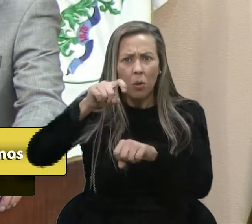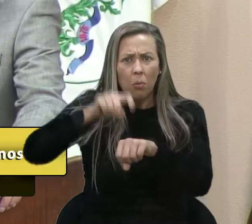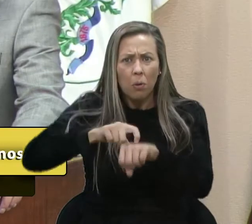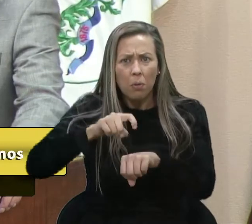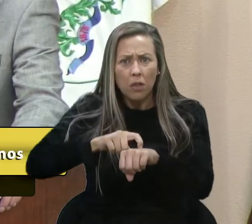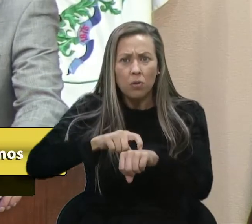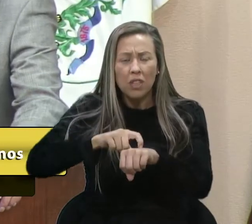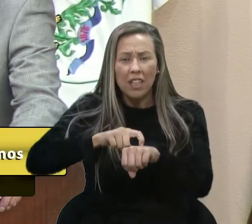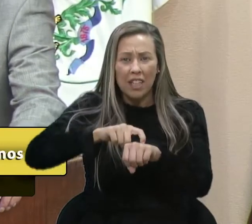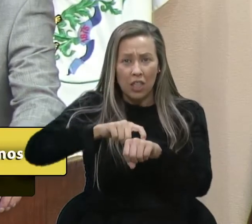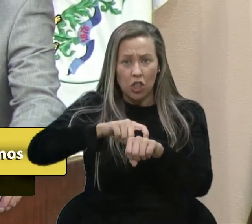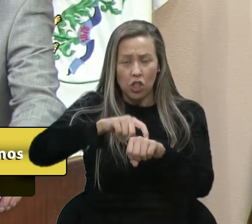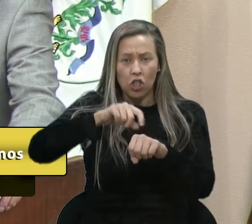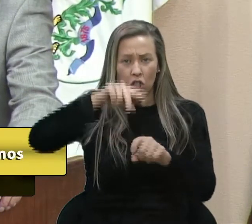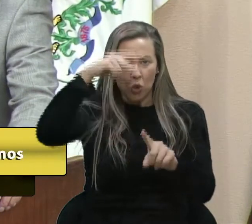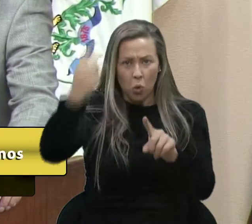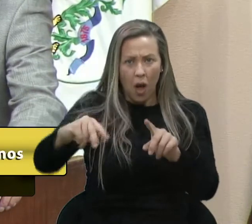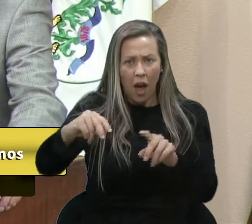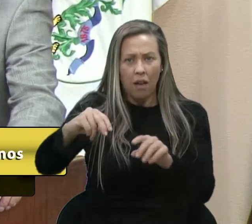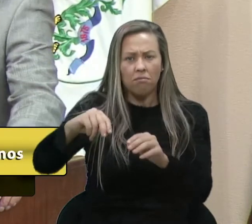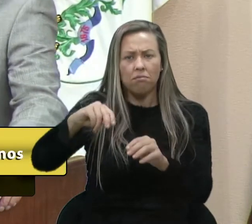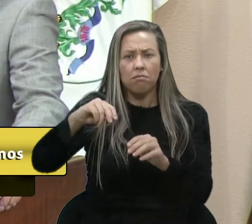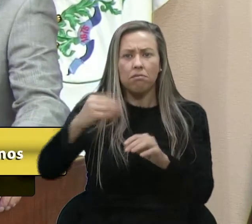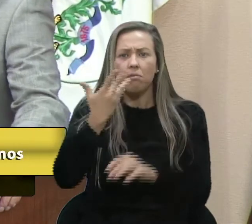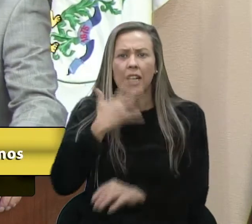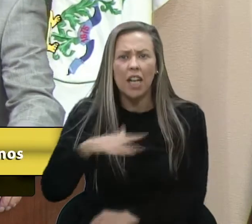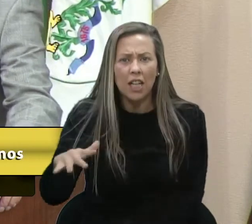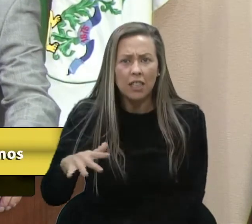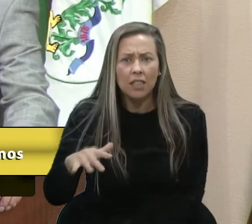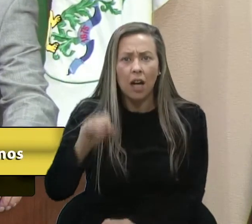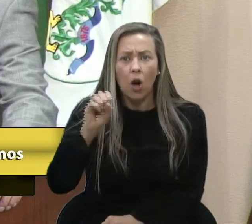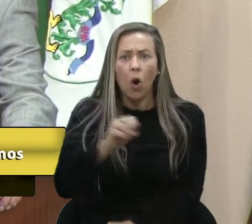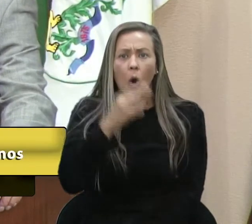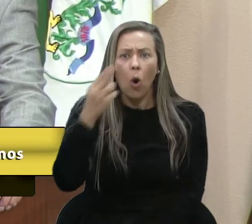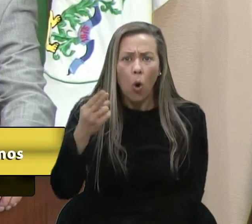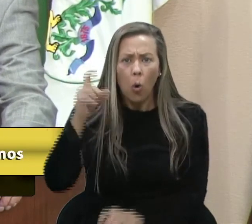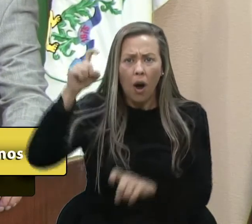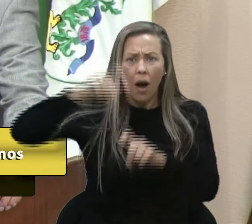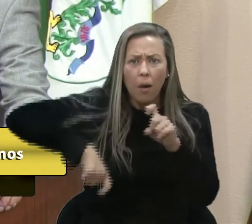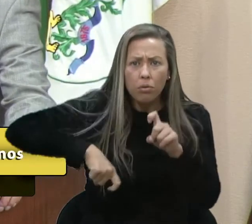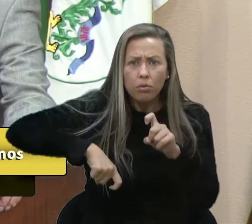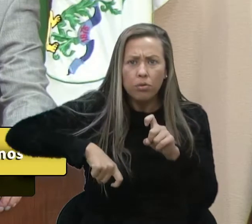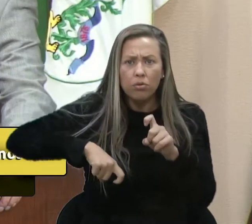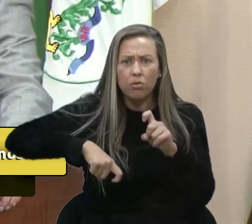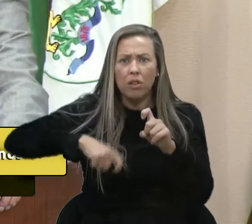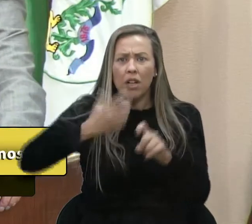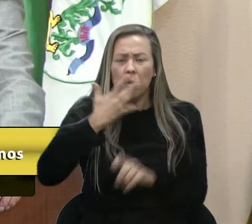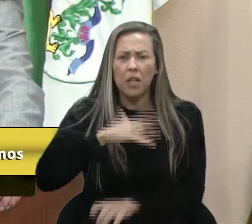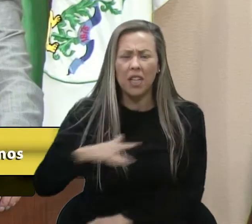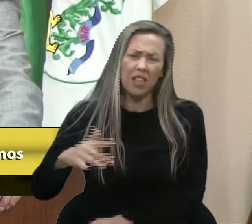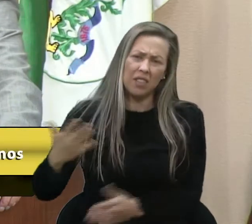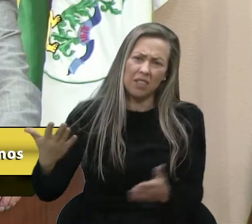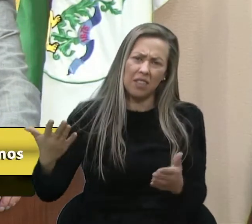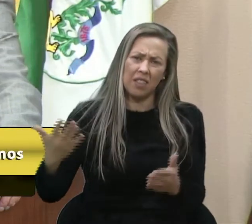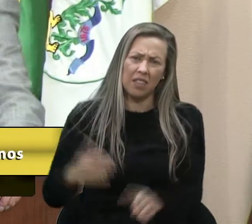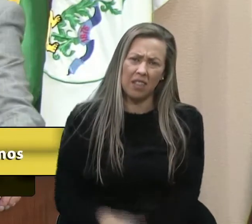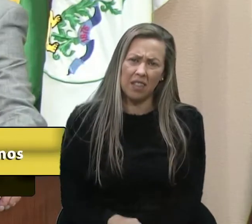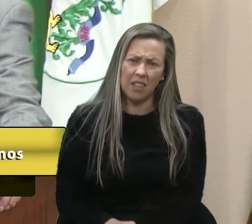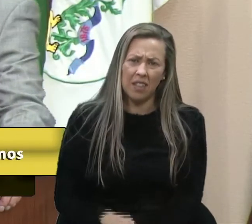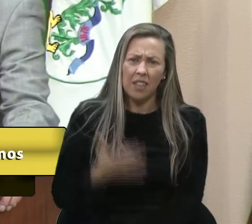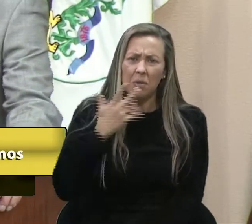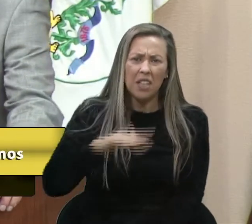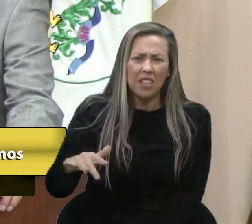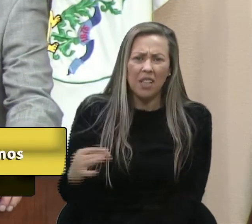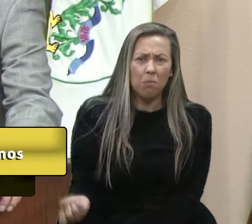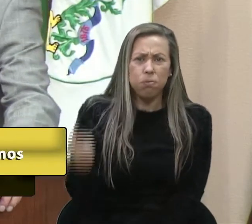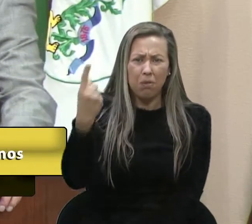ponto de agredir uma criança ou de cometer um abuso sexual a uma criança e acha que isso